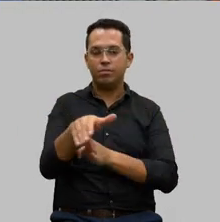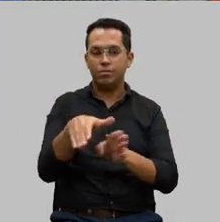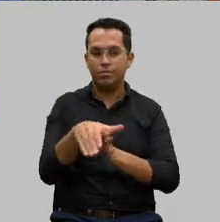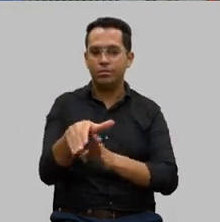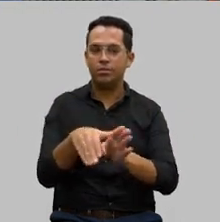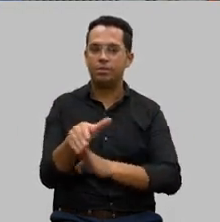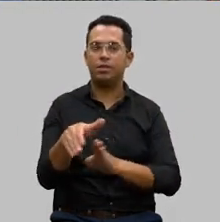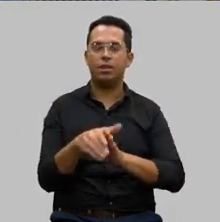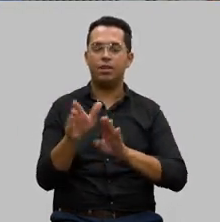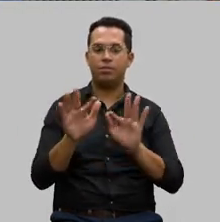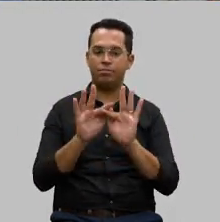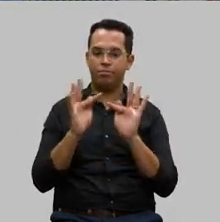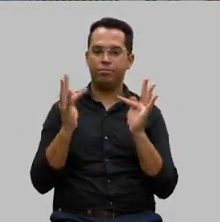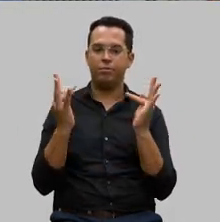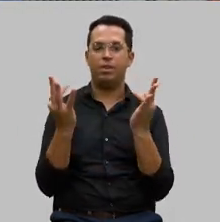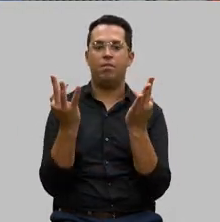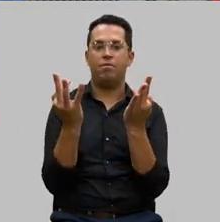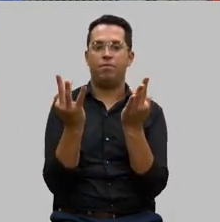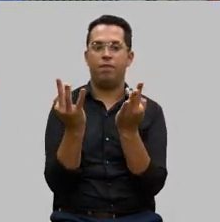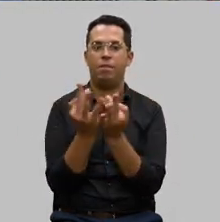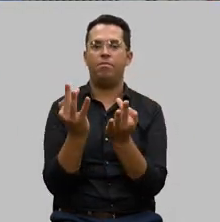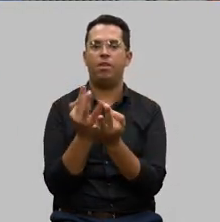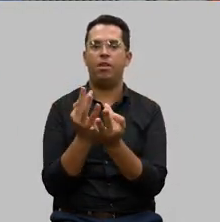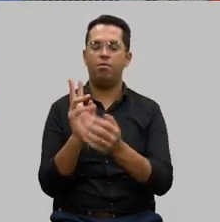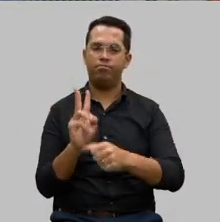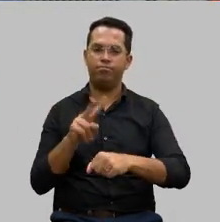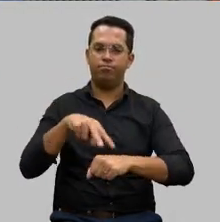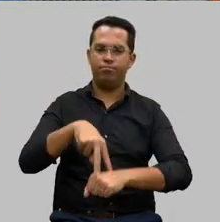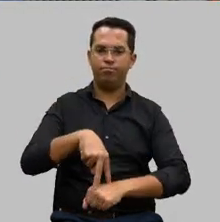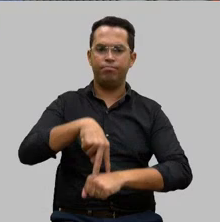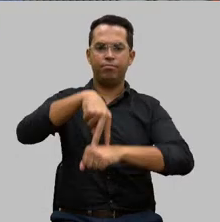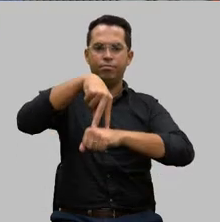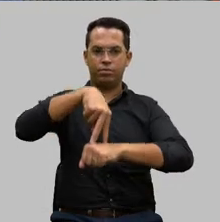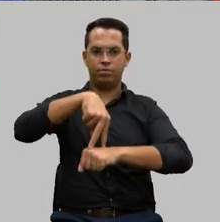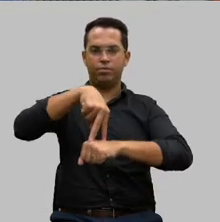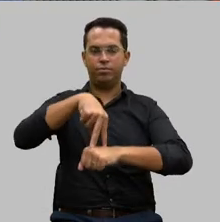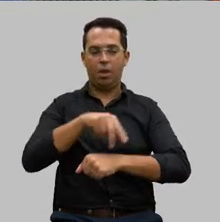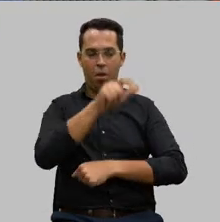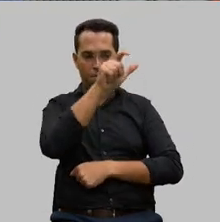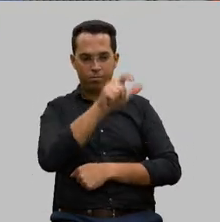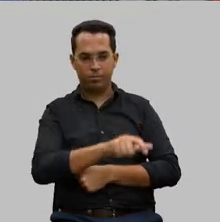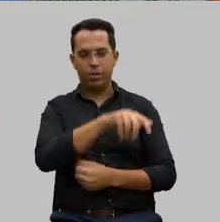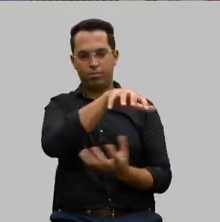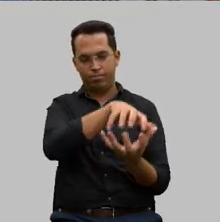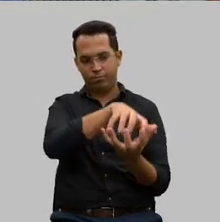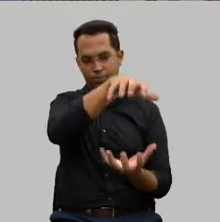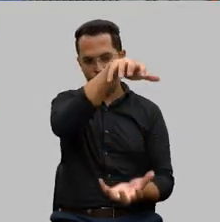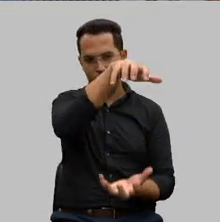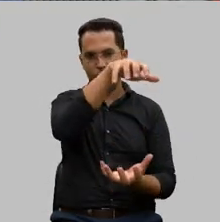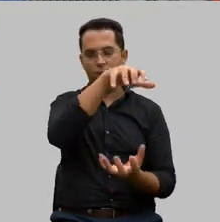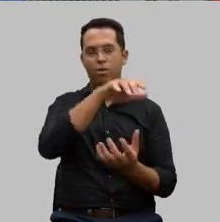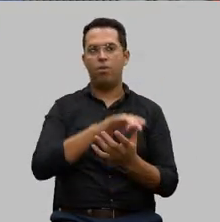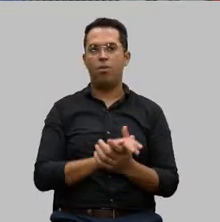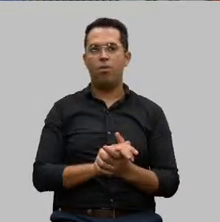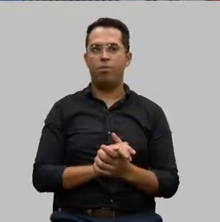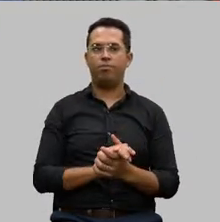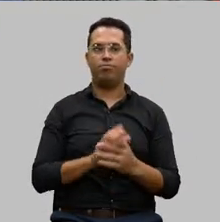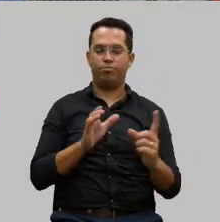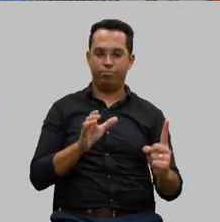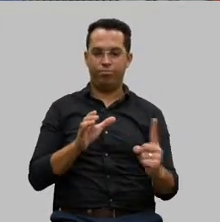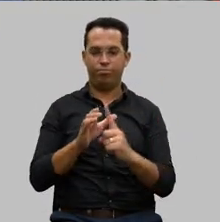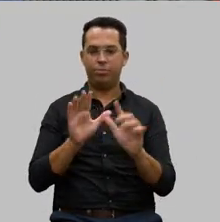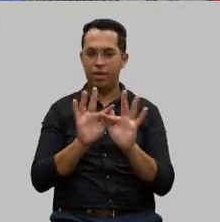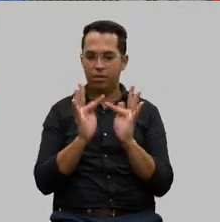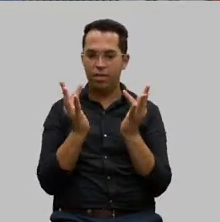está estruturada aquela pessoa idosa ali que compõe aquela família ela se dedicou